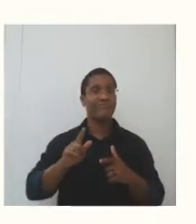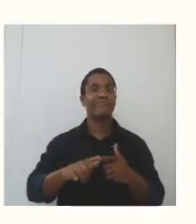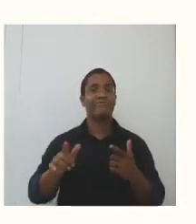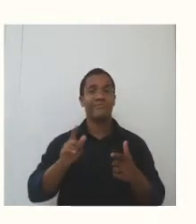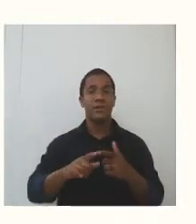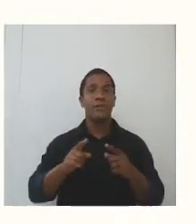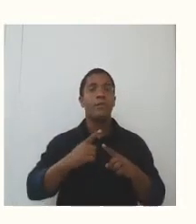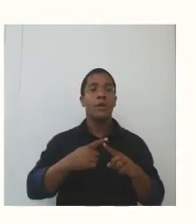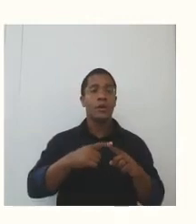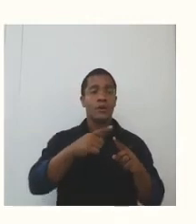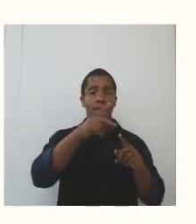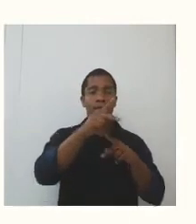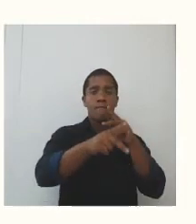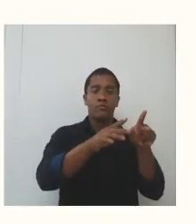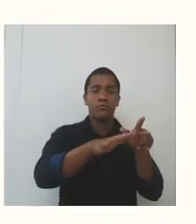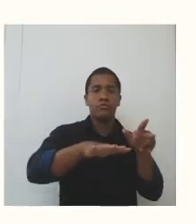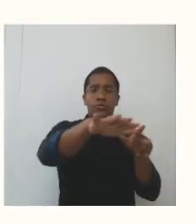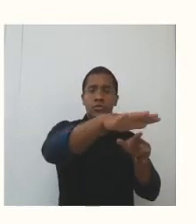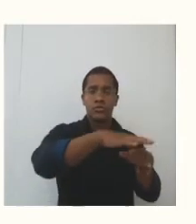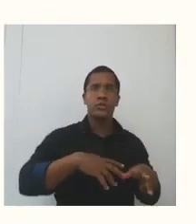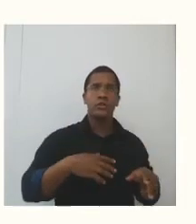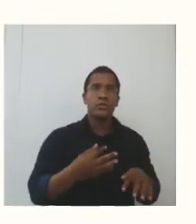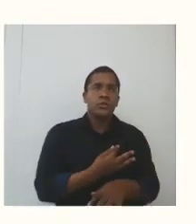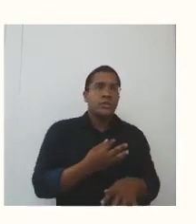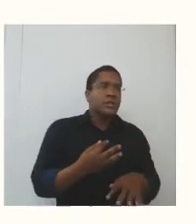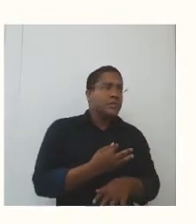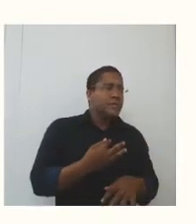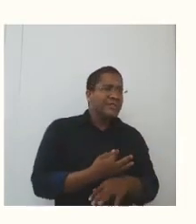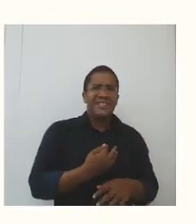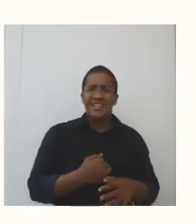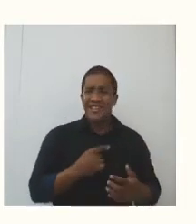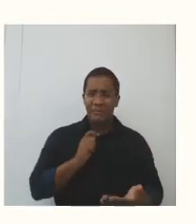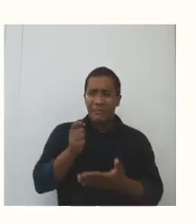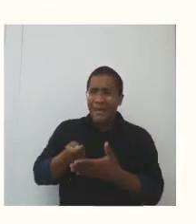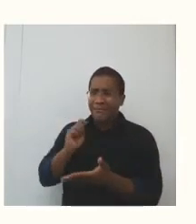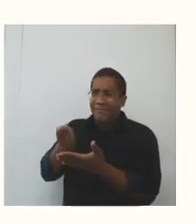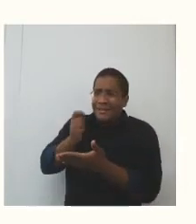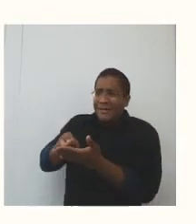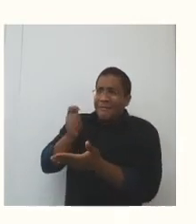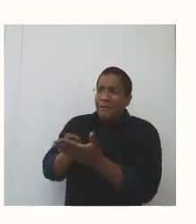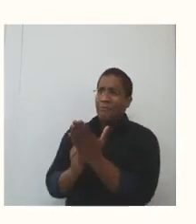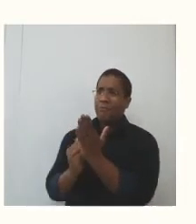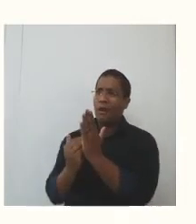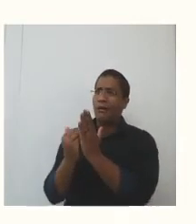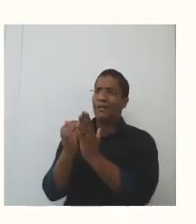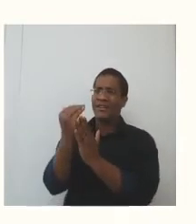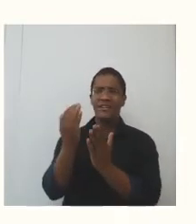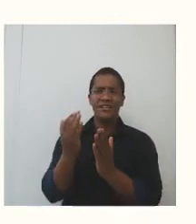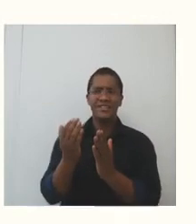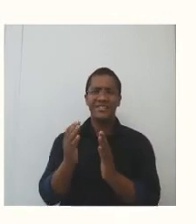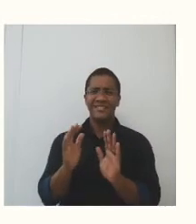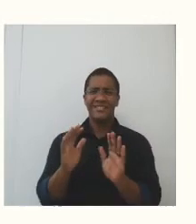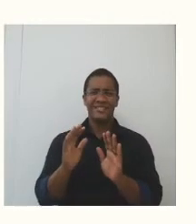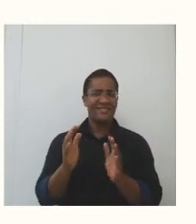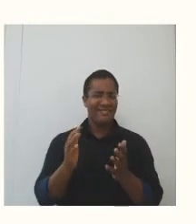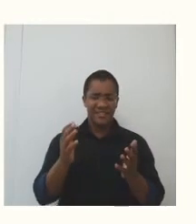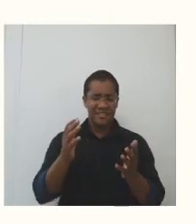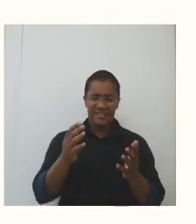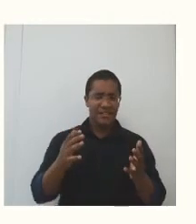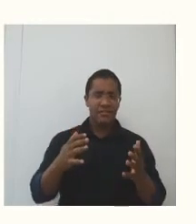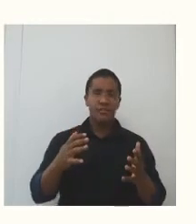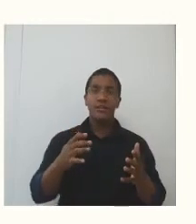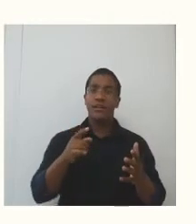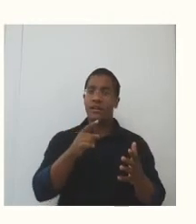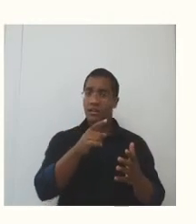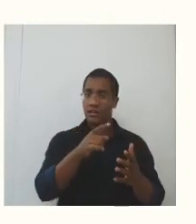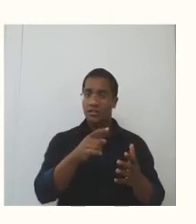não suporta. O povo não vai aguentar, né? Essa quantidade enorme de recursos que o Estado